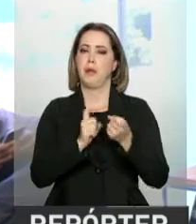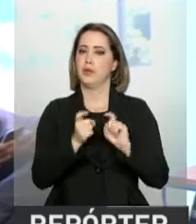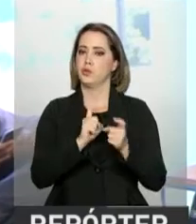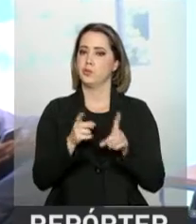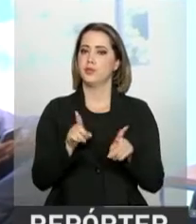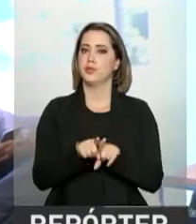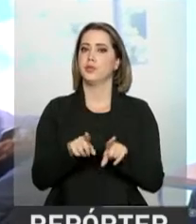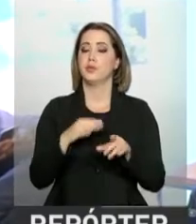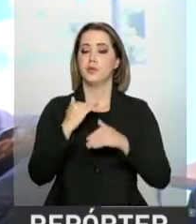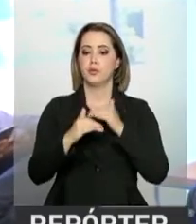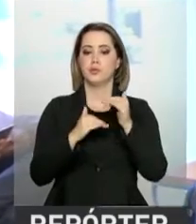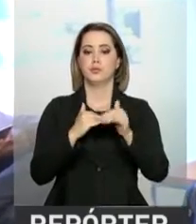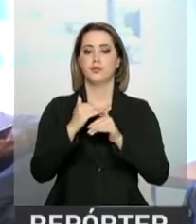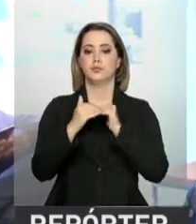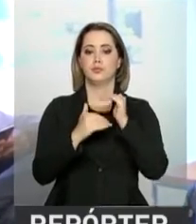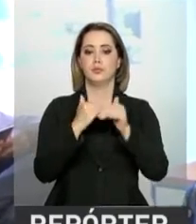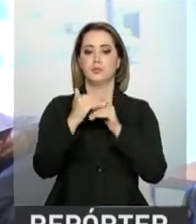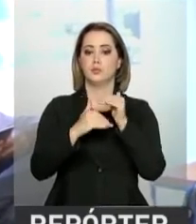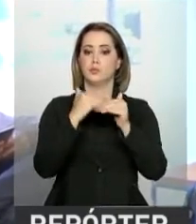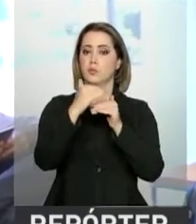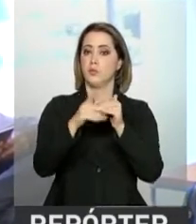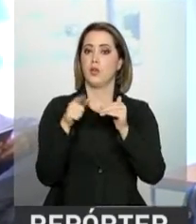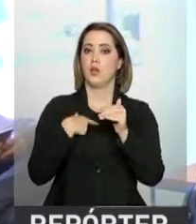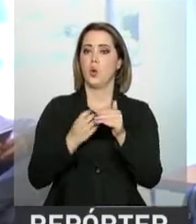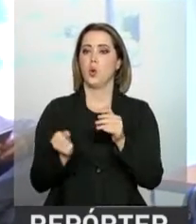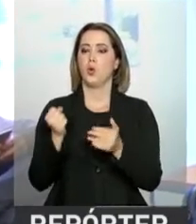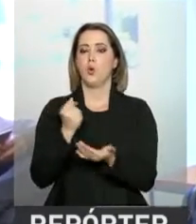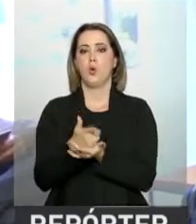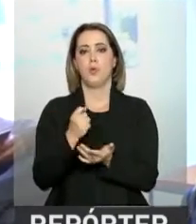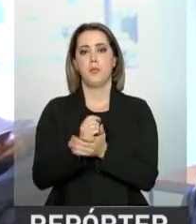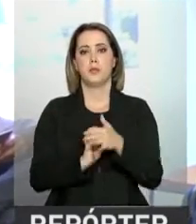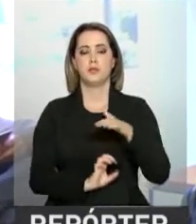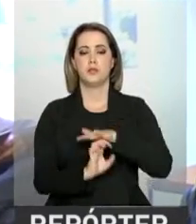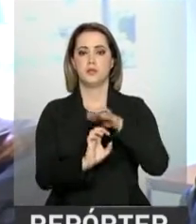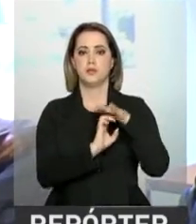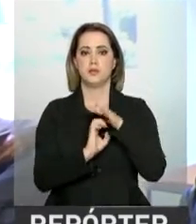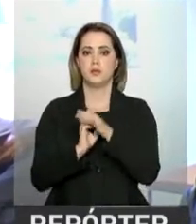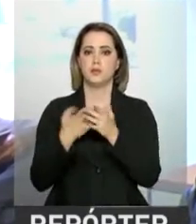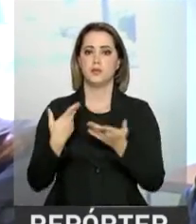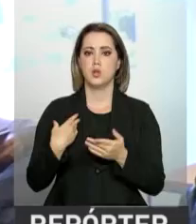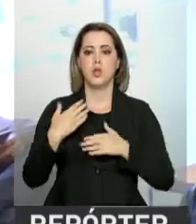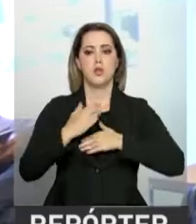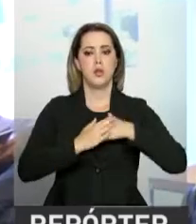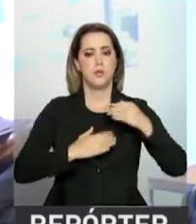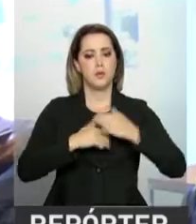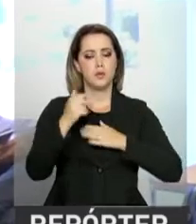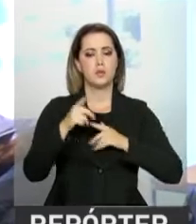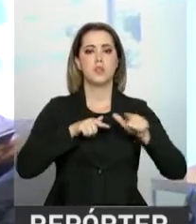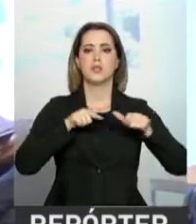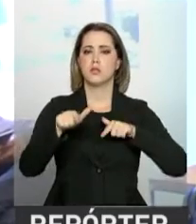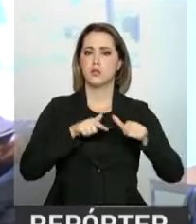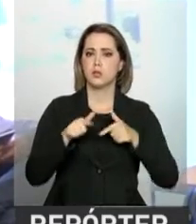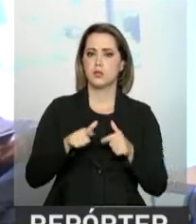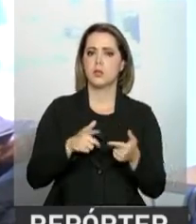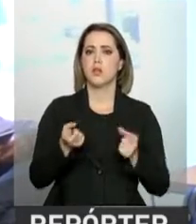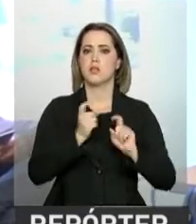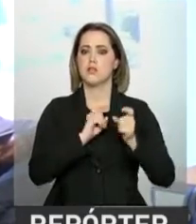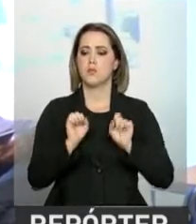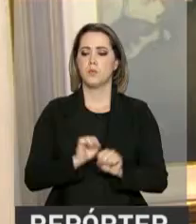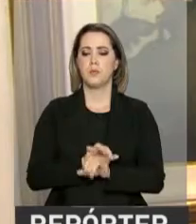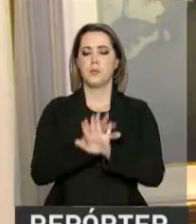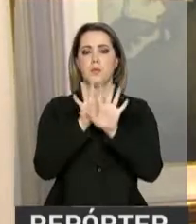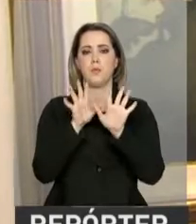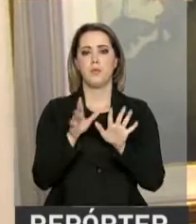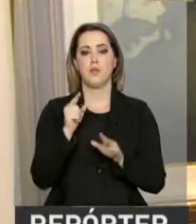cresceu muito em adquirindo empresas nesse período e na profissionalização da gestão, na governança, na